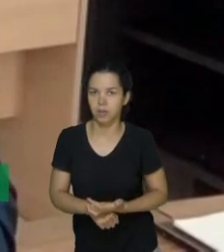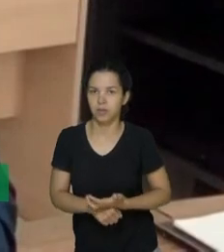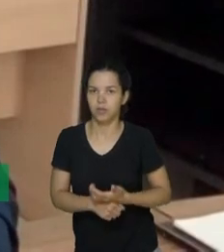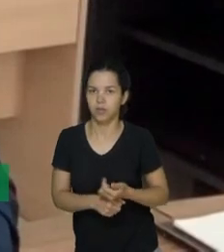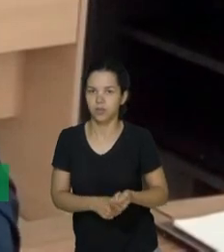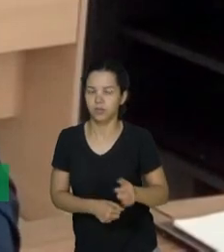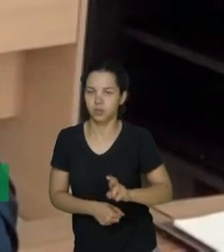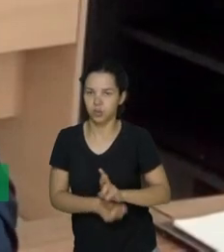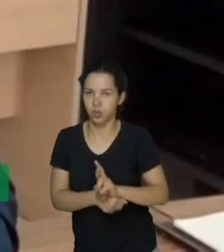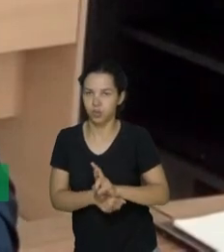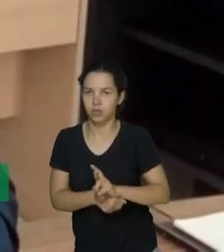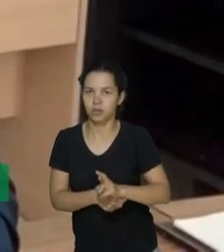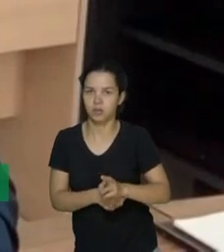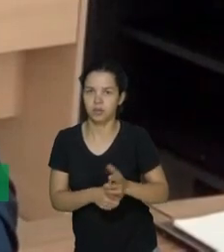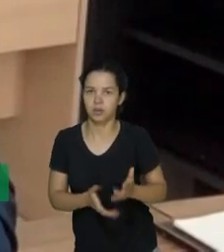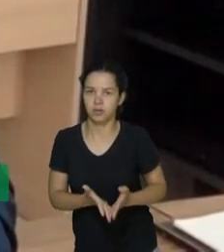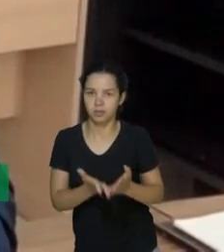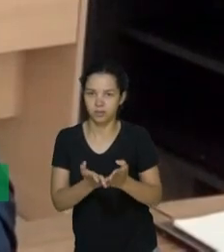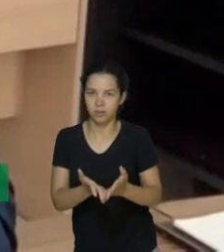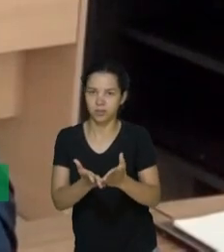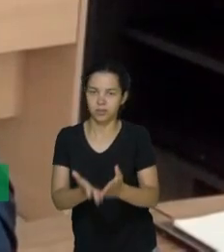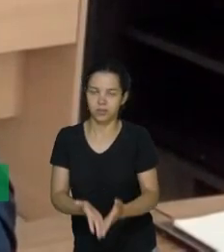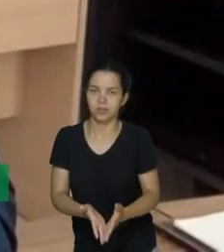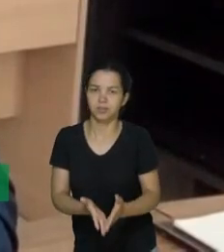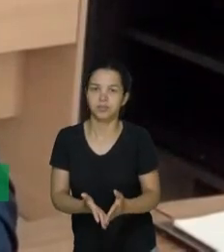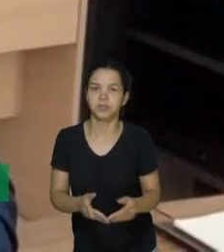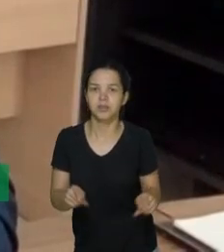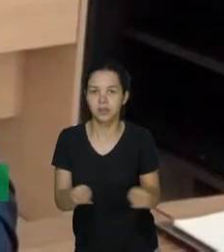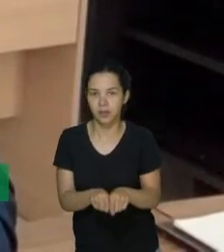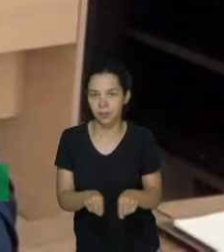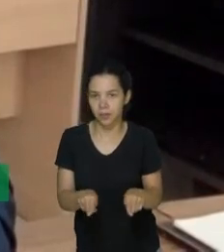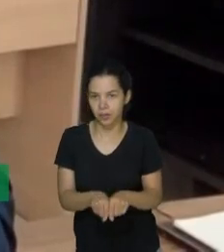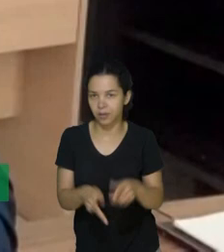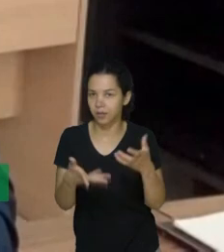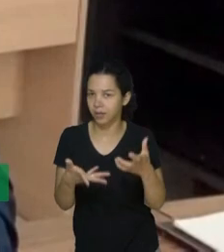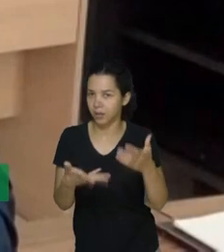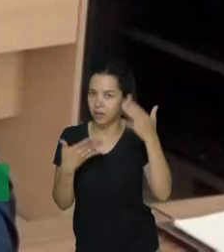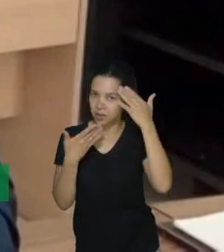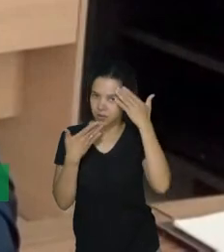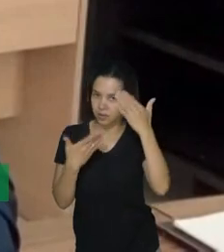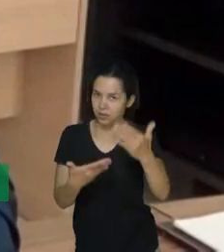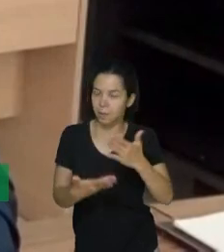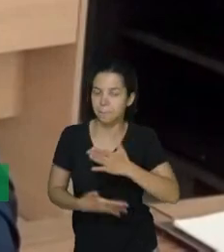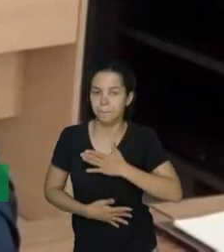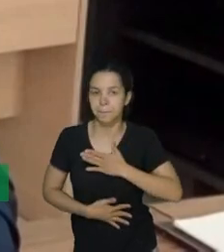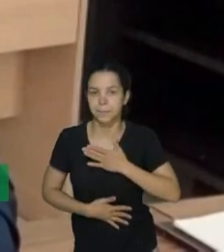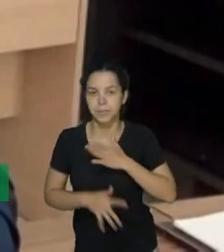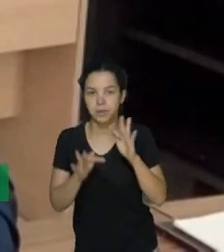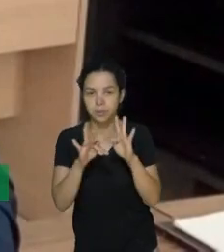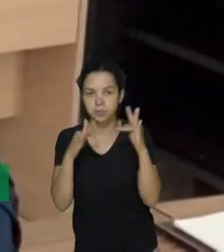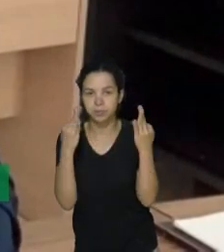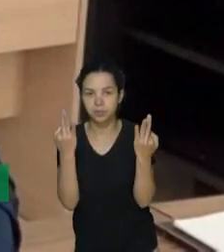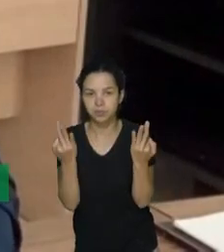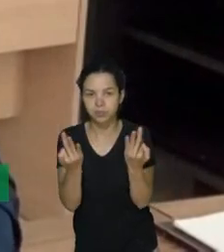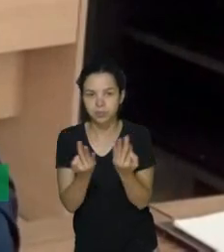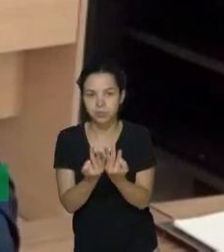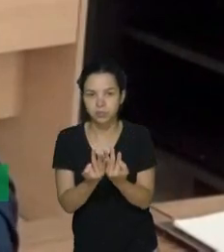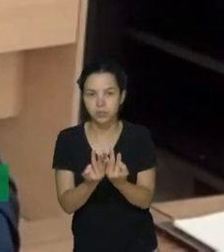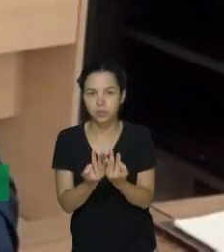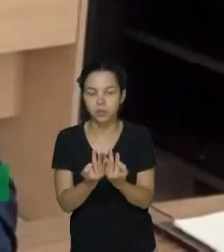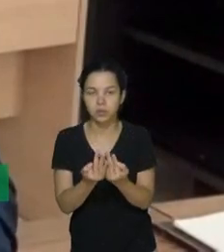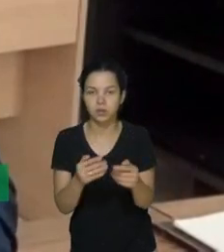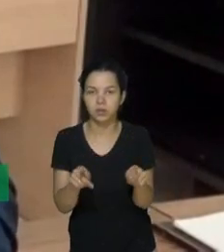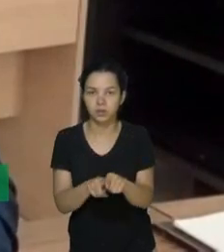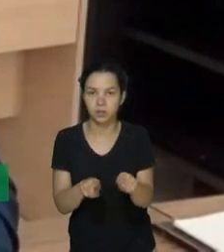meu amigo Sopelsa. Mas também eu quero agradecer a minha família, a convenção